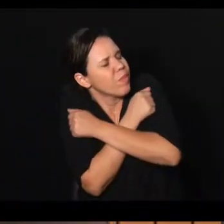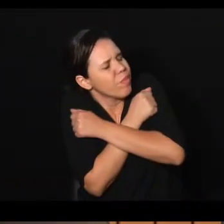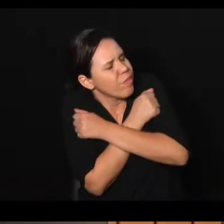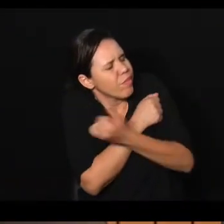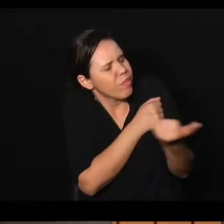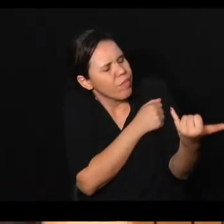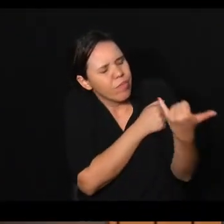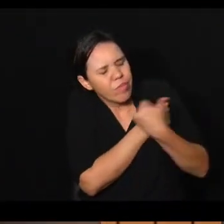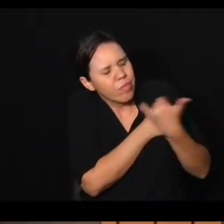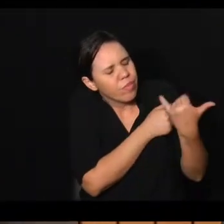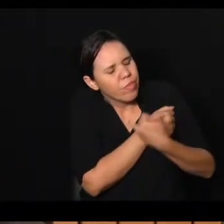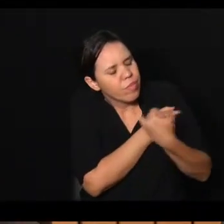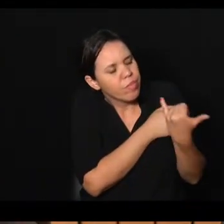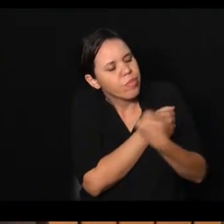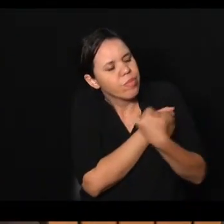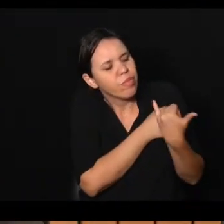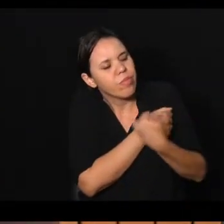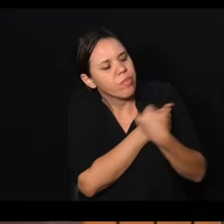mim